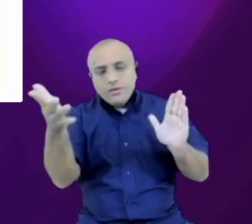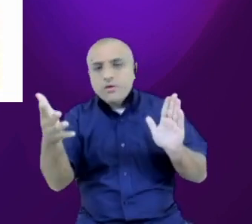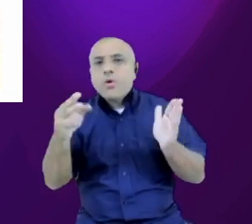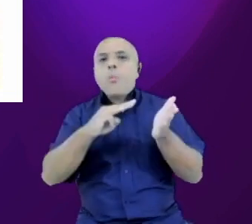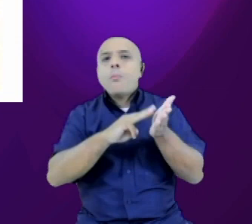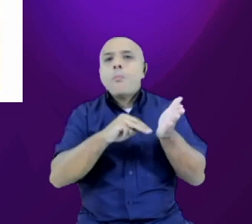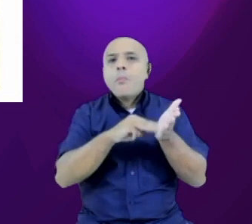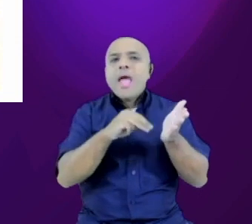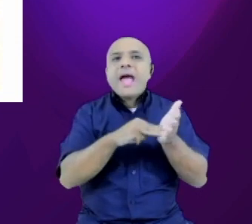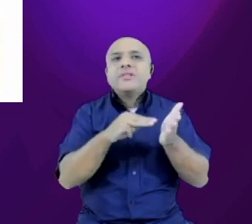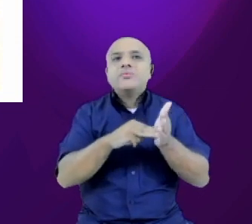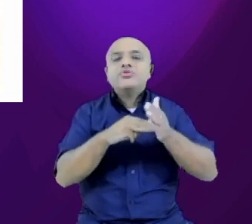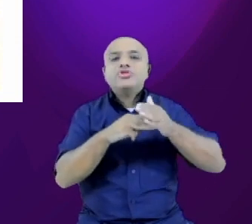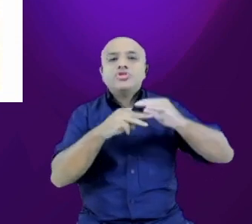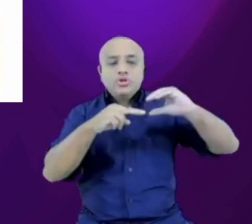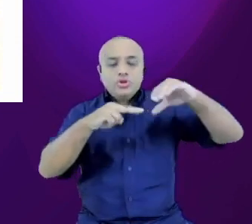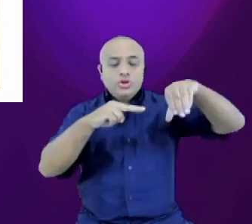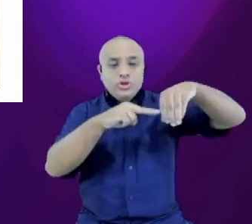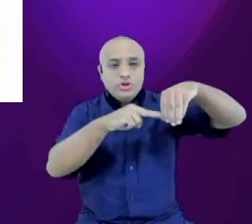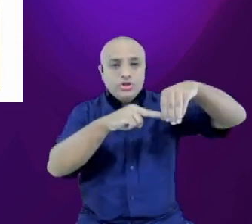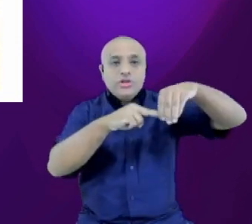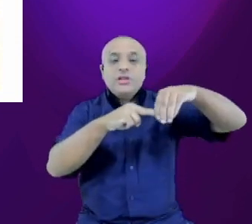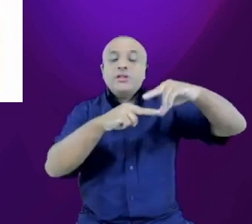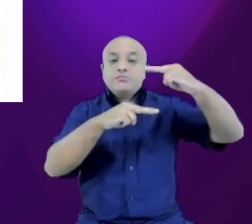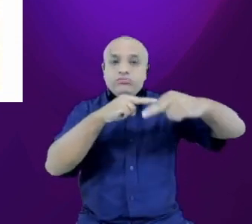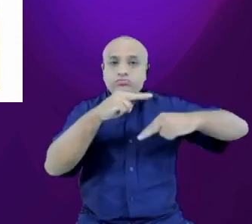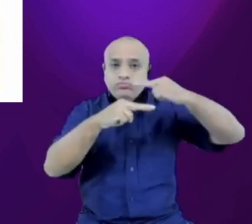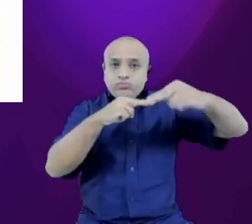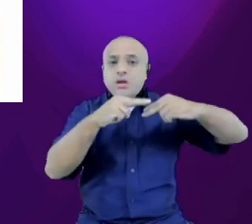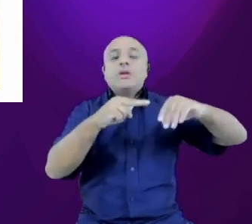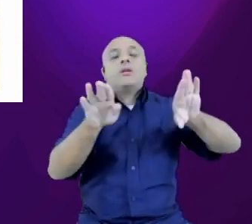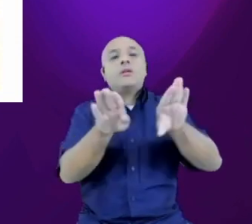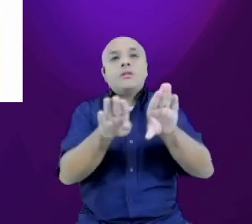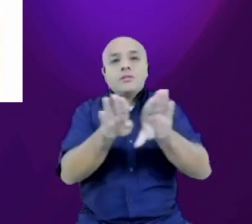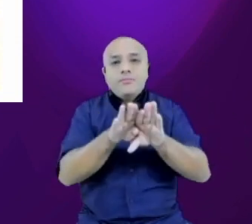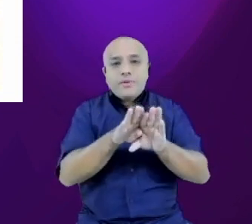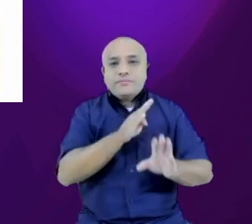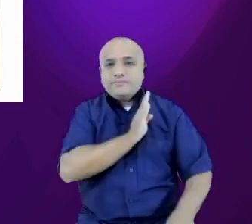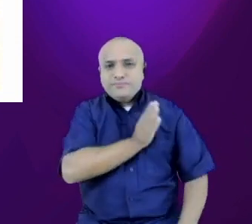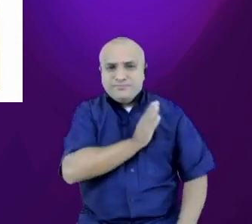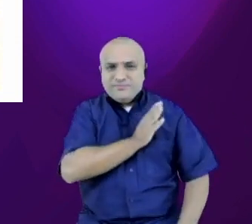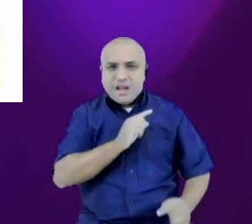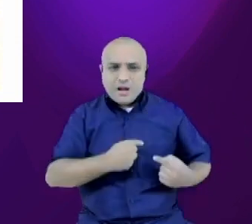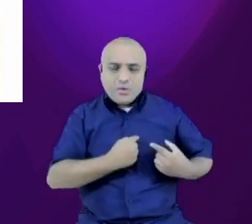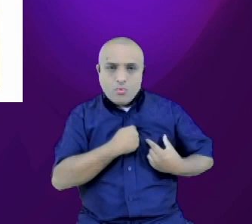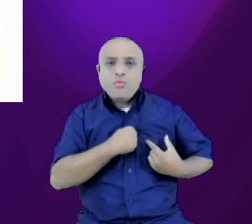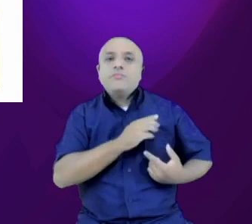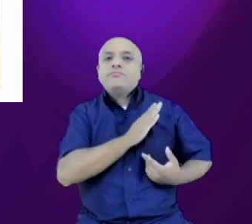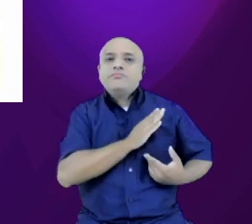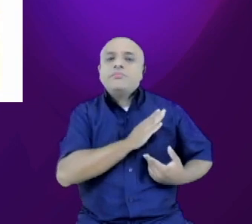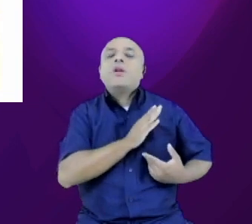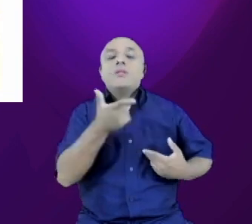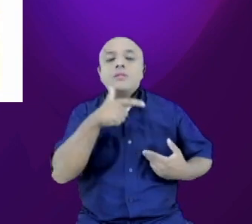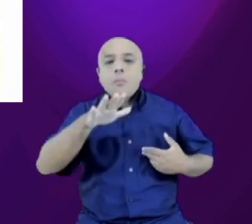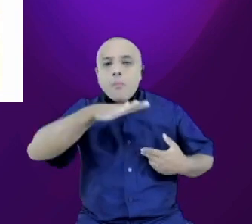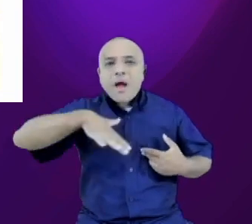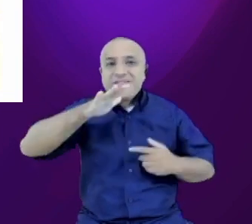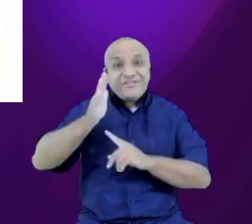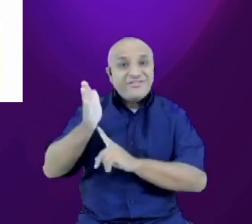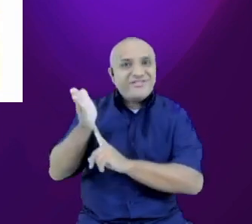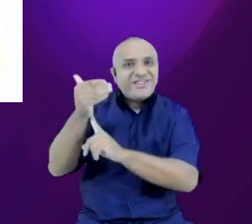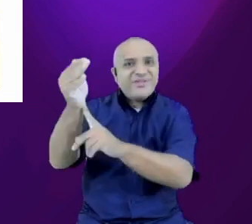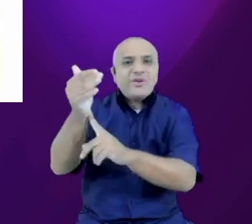de ultrassonografia e ecocardiografia, tá? 2020 e 2021 tem uma renovação importante do parque tecnológico, que nos permite